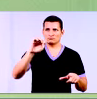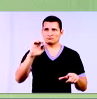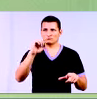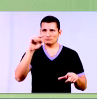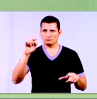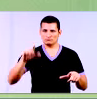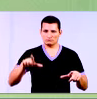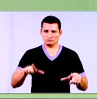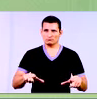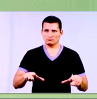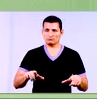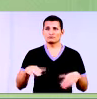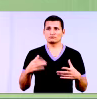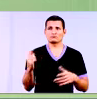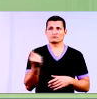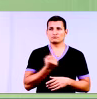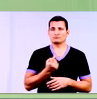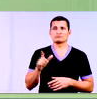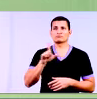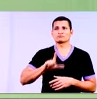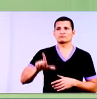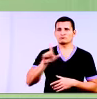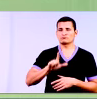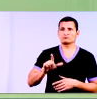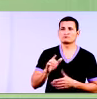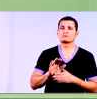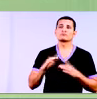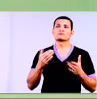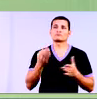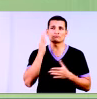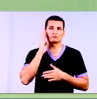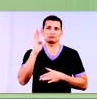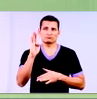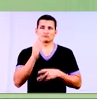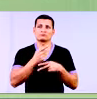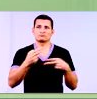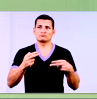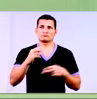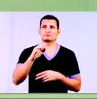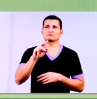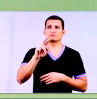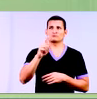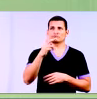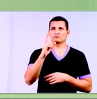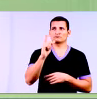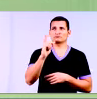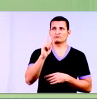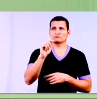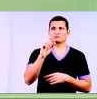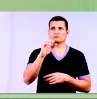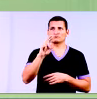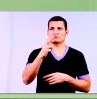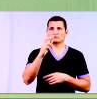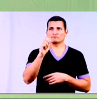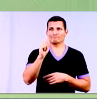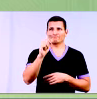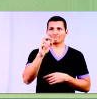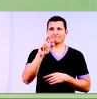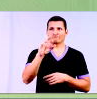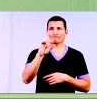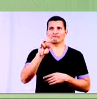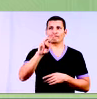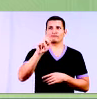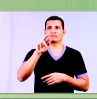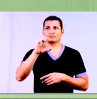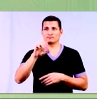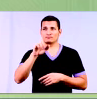vai ver na literatura que quais são os principais dispositivos de hardware. São esses 3 aqui, ó. Dispositivo de entrada e saída, memória e CPU. Só